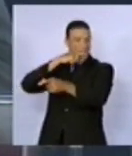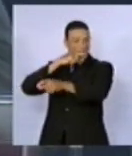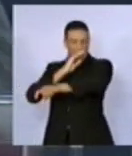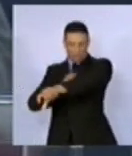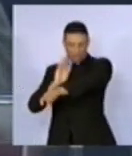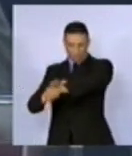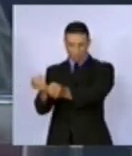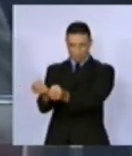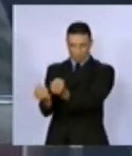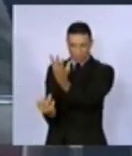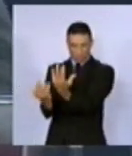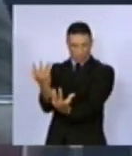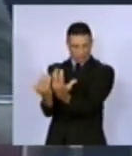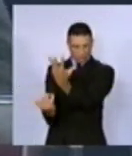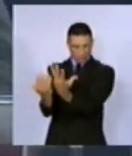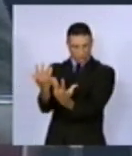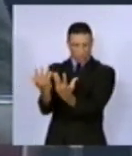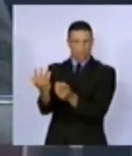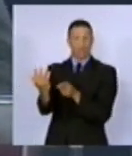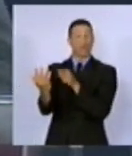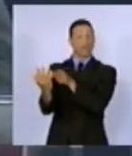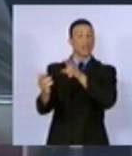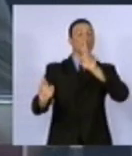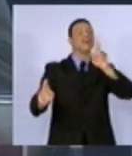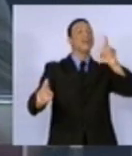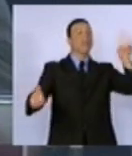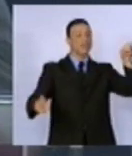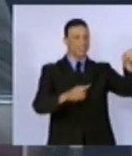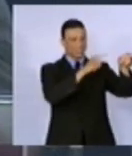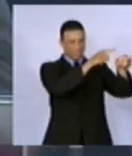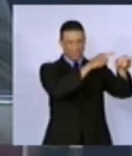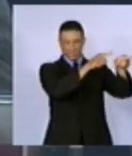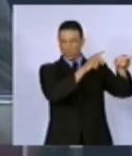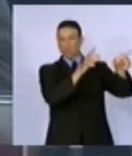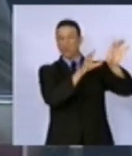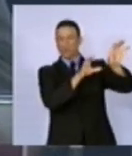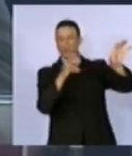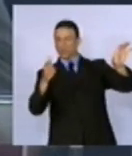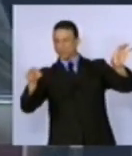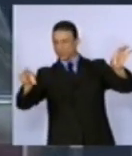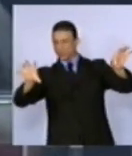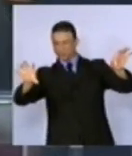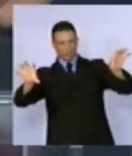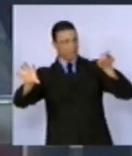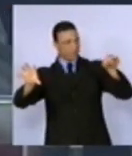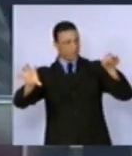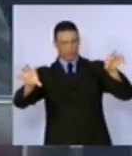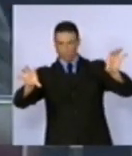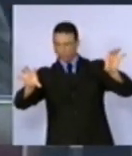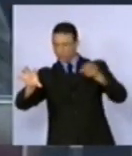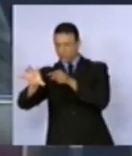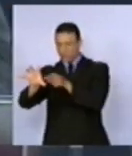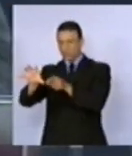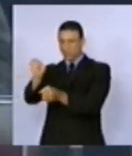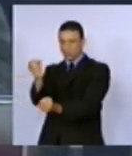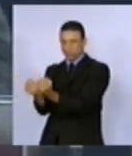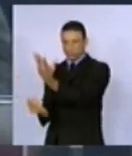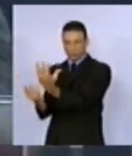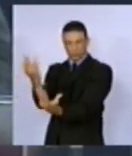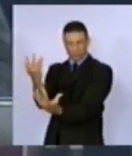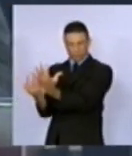é tem algumas diferenças em relação a algumas regiões